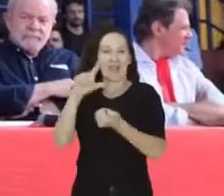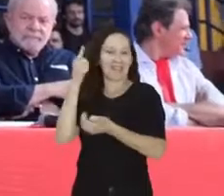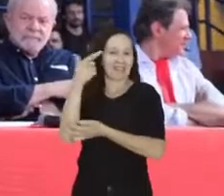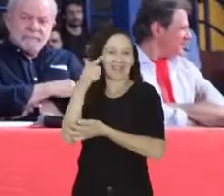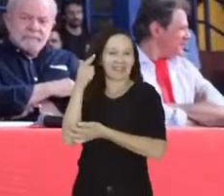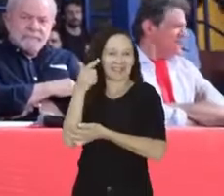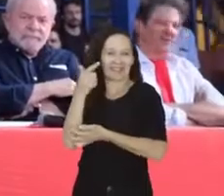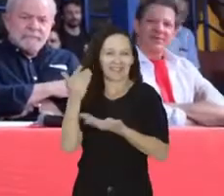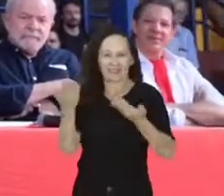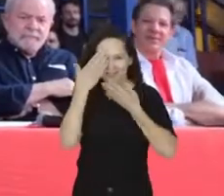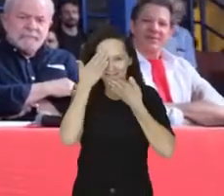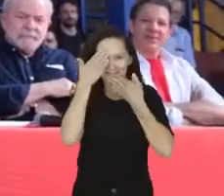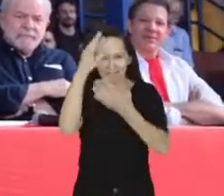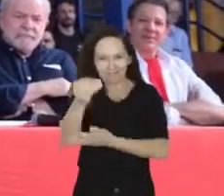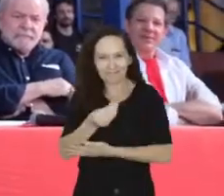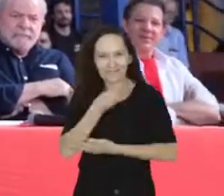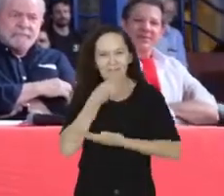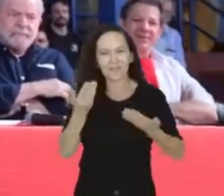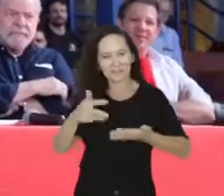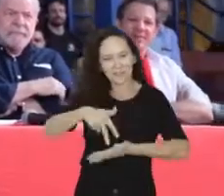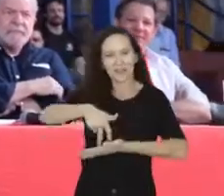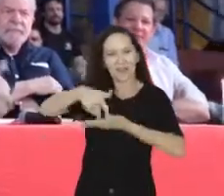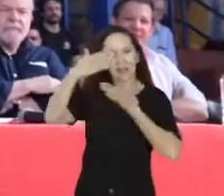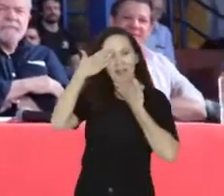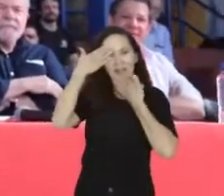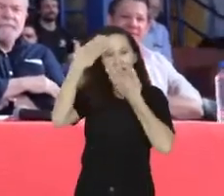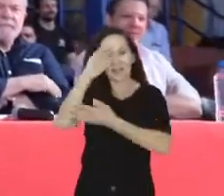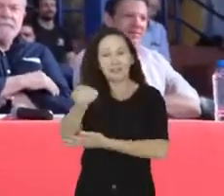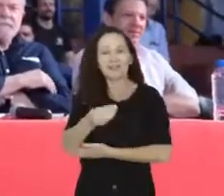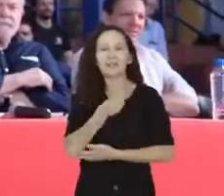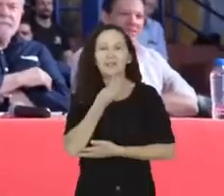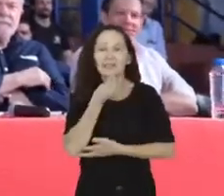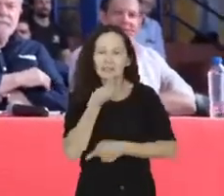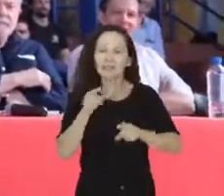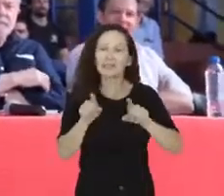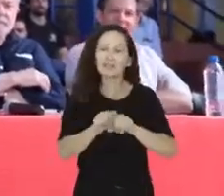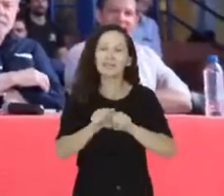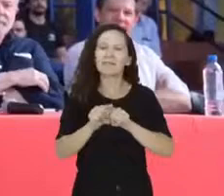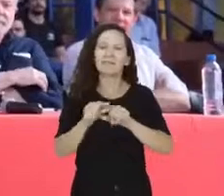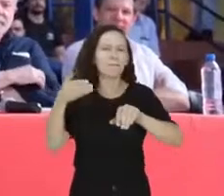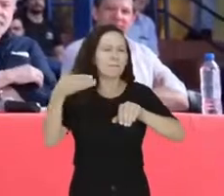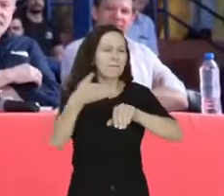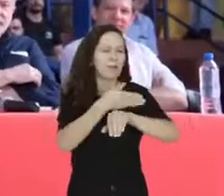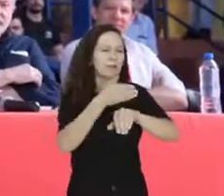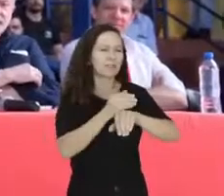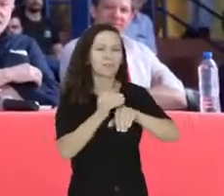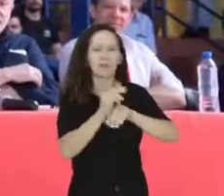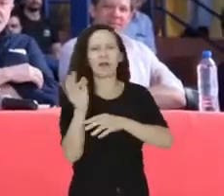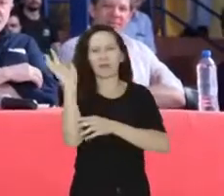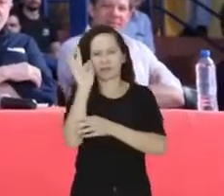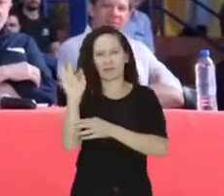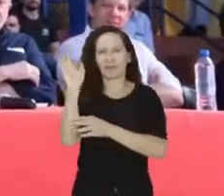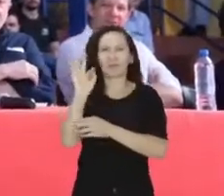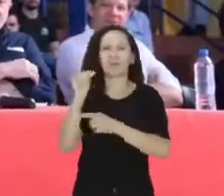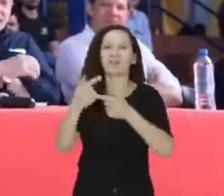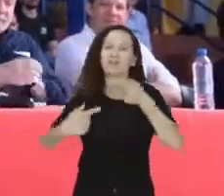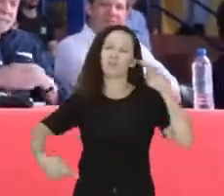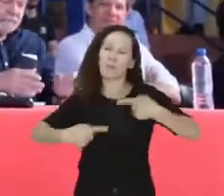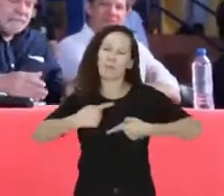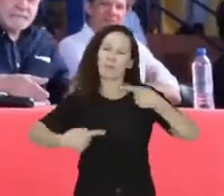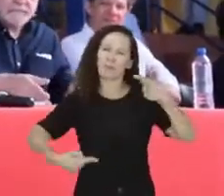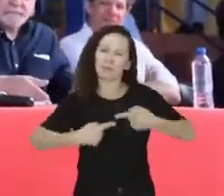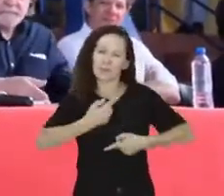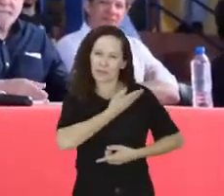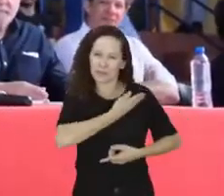aqui. Eu agradeço muito pela oportunidade de ter ingressado no ensino superior graças às políticas de uma gestão tão